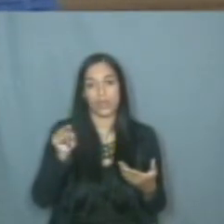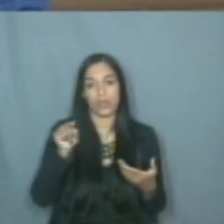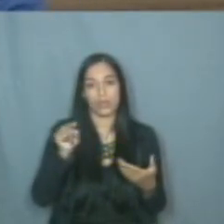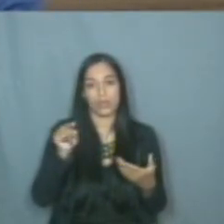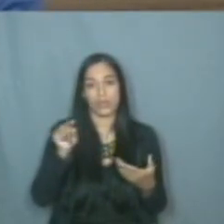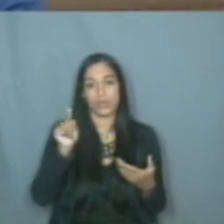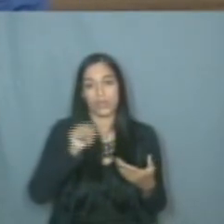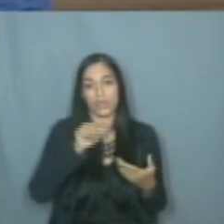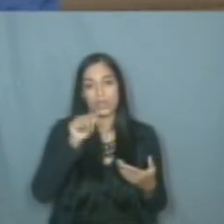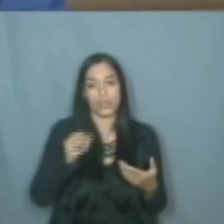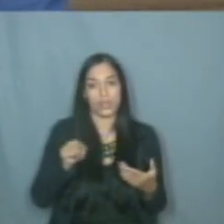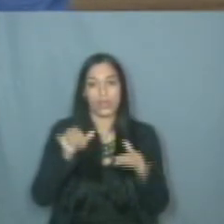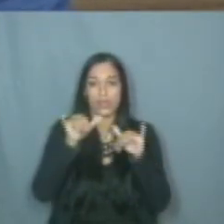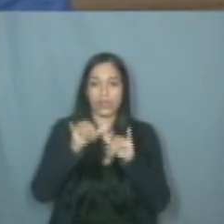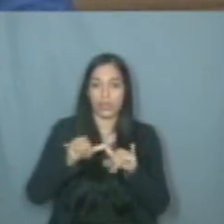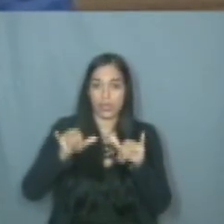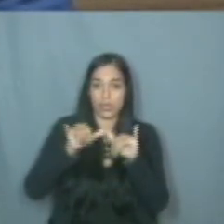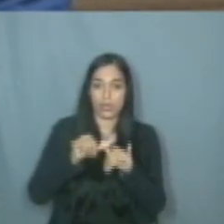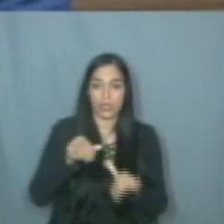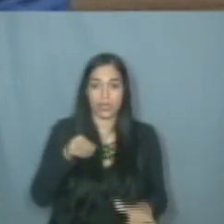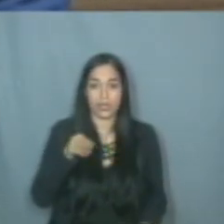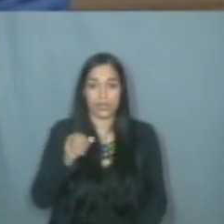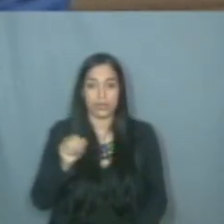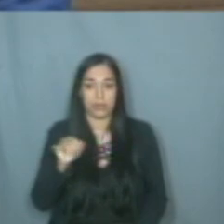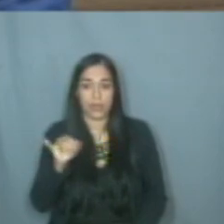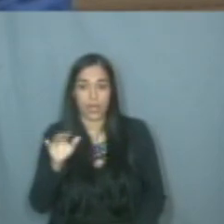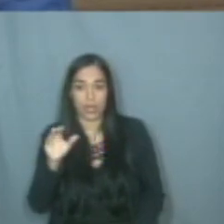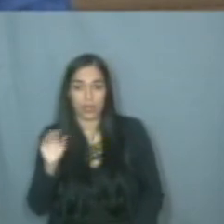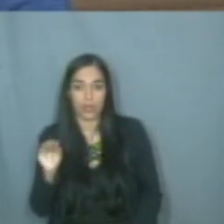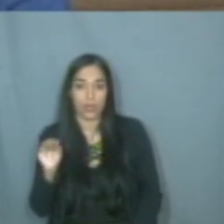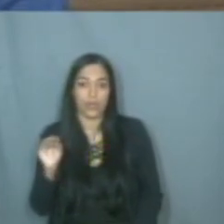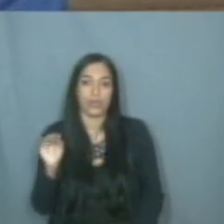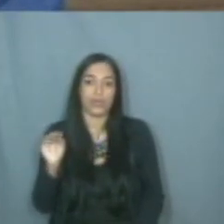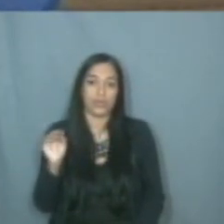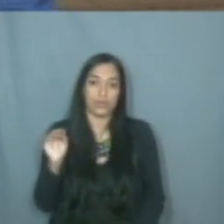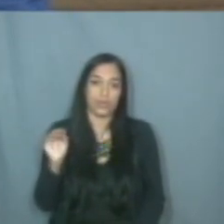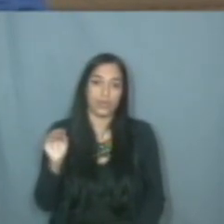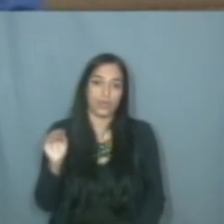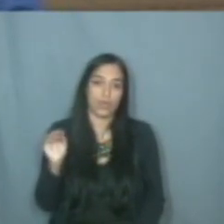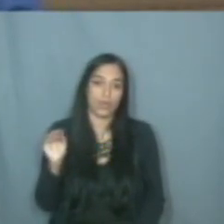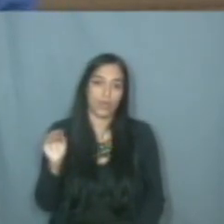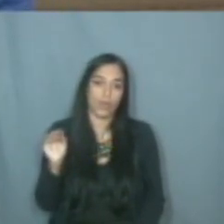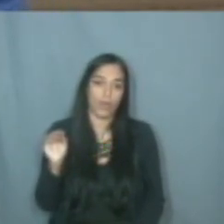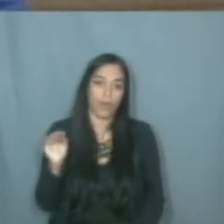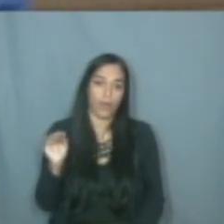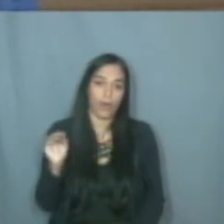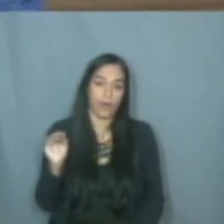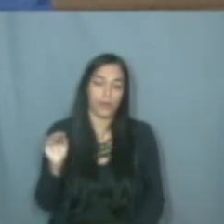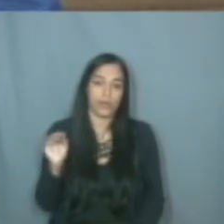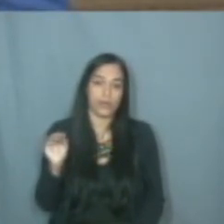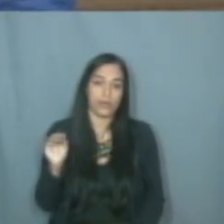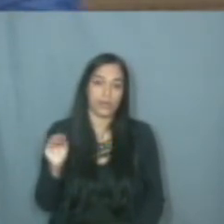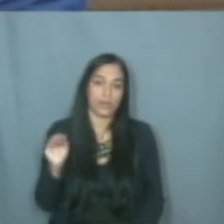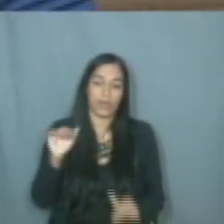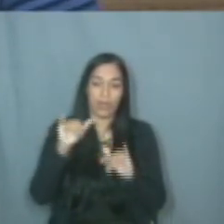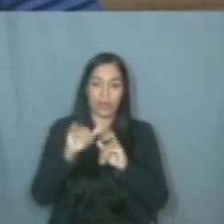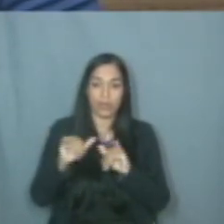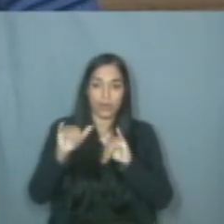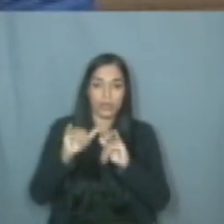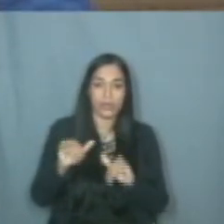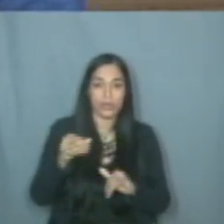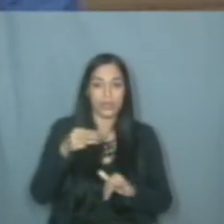assim, receberam notificação em maio. Vai lá. Receberam a notificação em